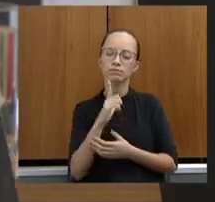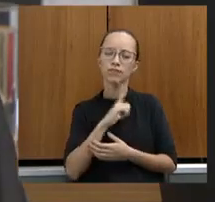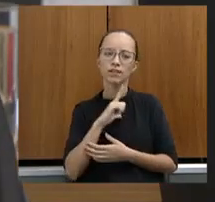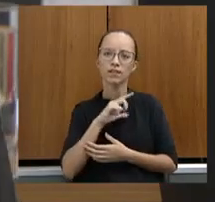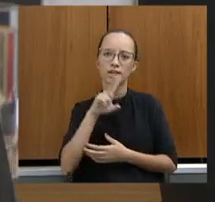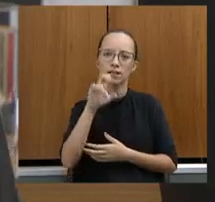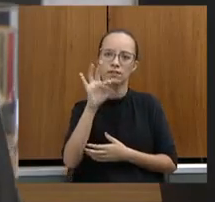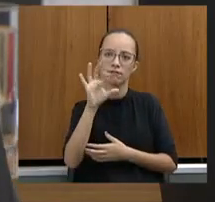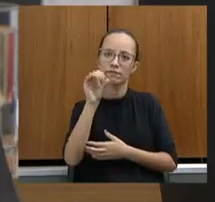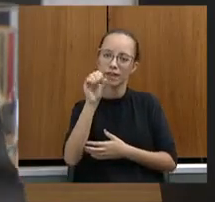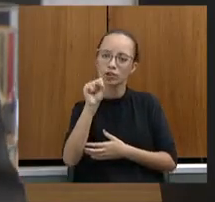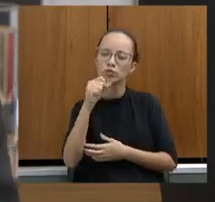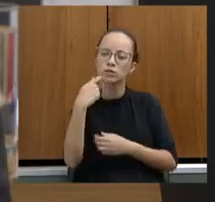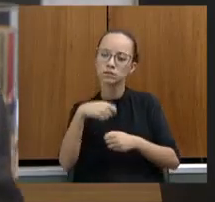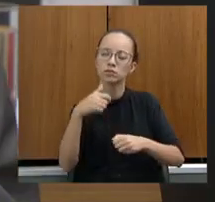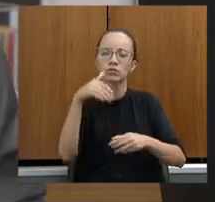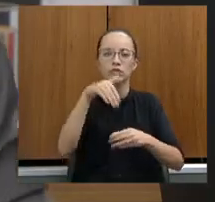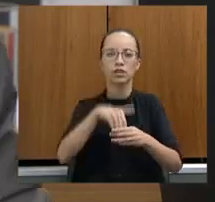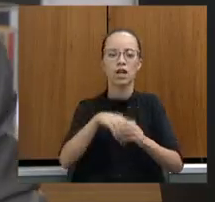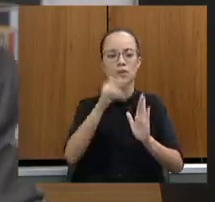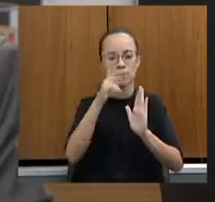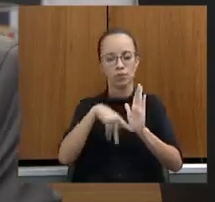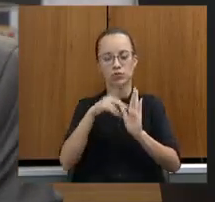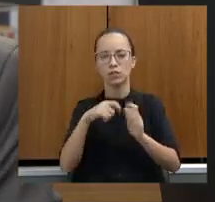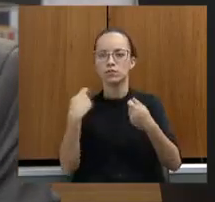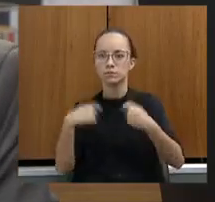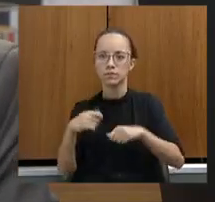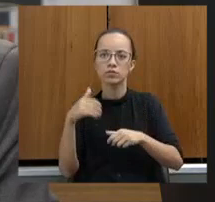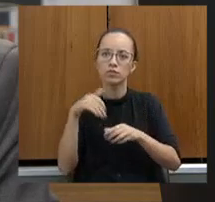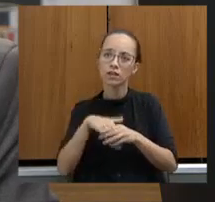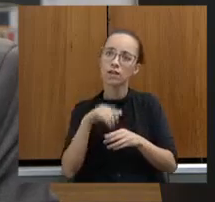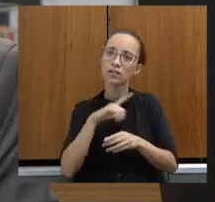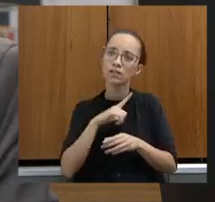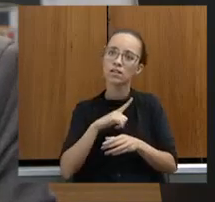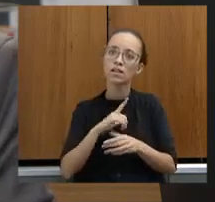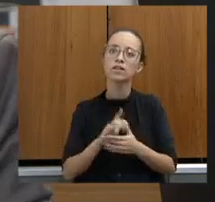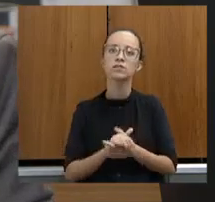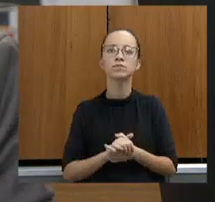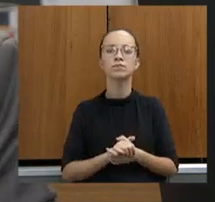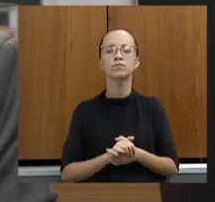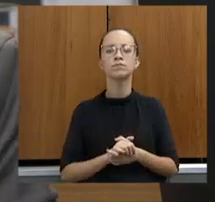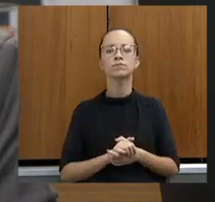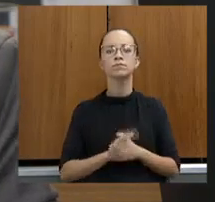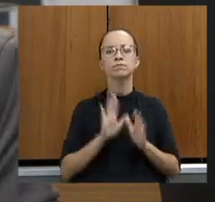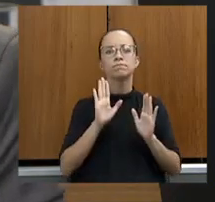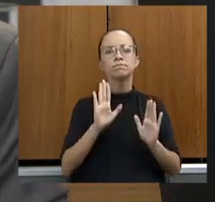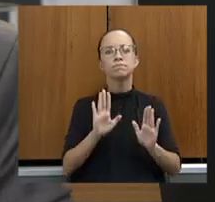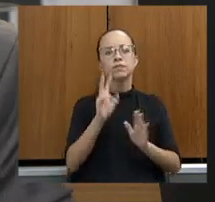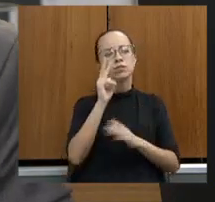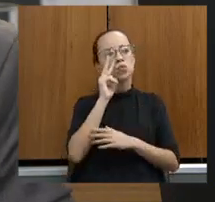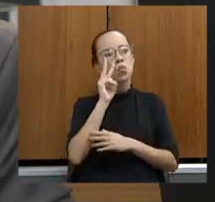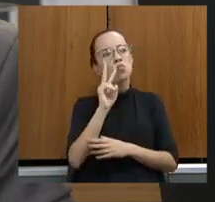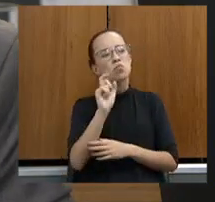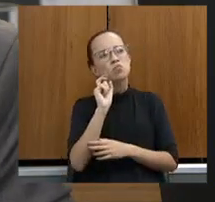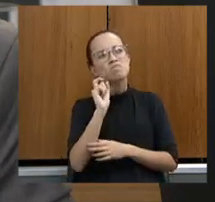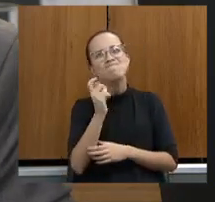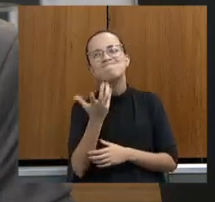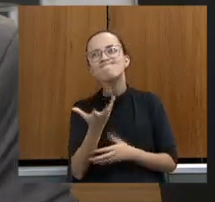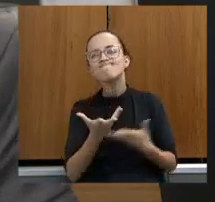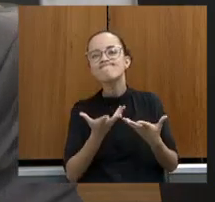importantes para ser votados temos projetos importantes para ser votados e eu não vejo mais sentido